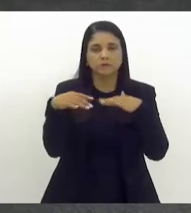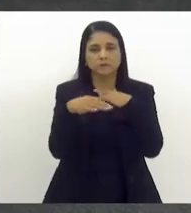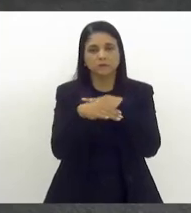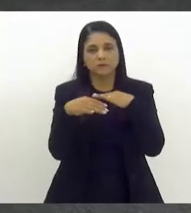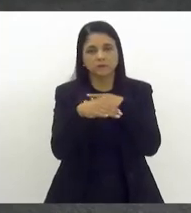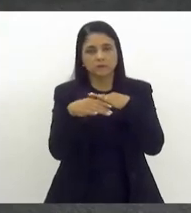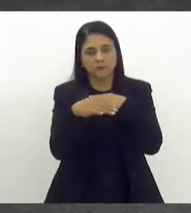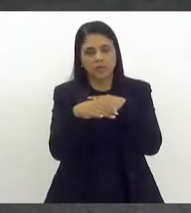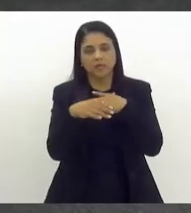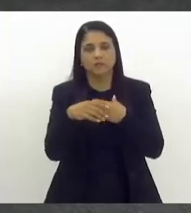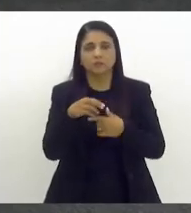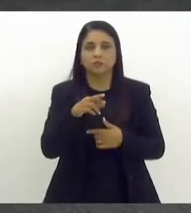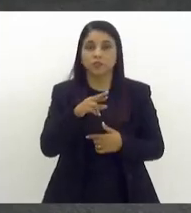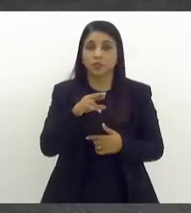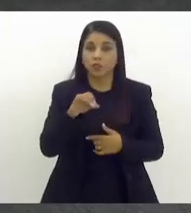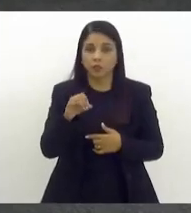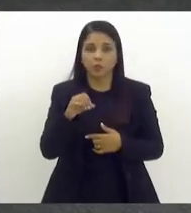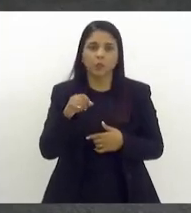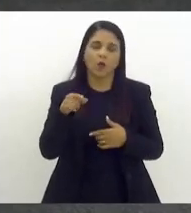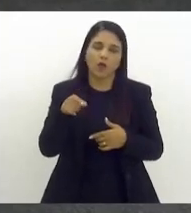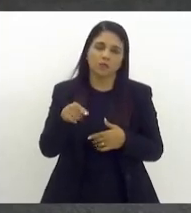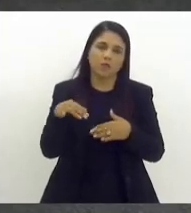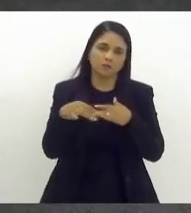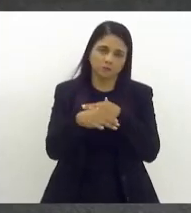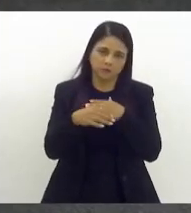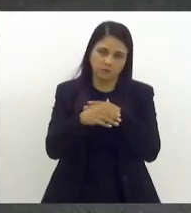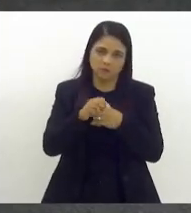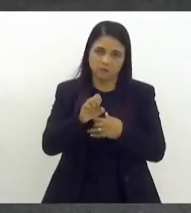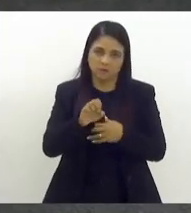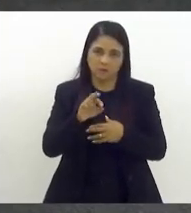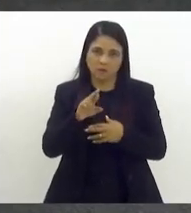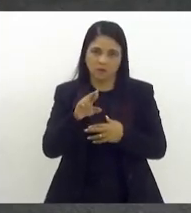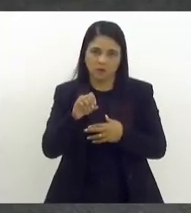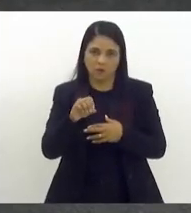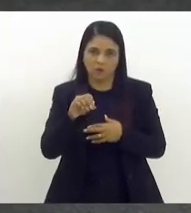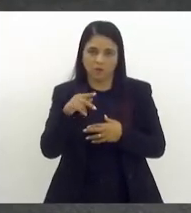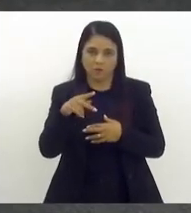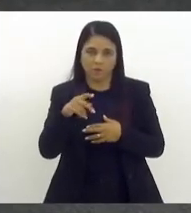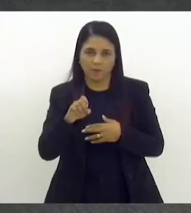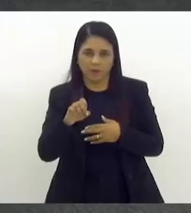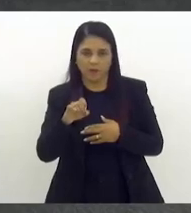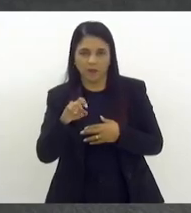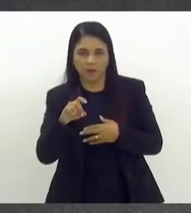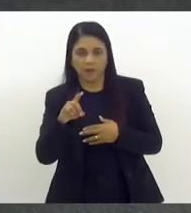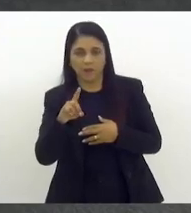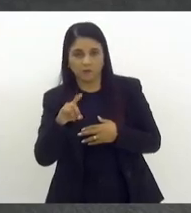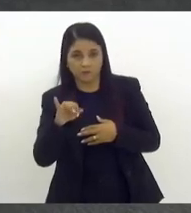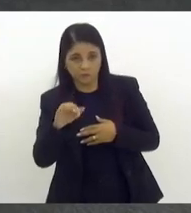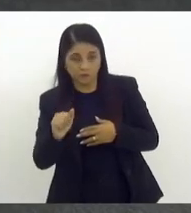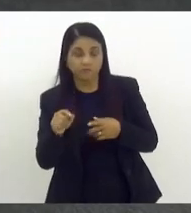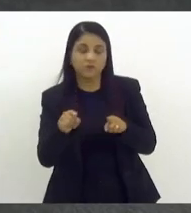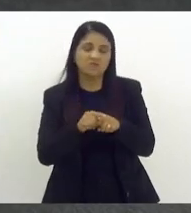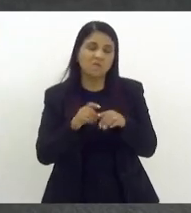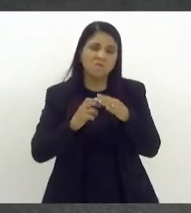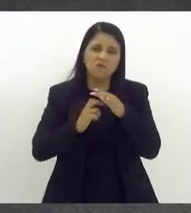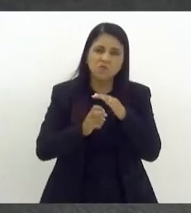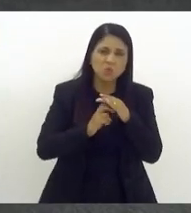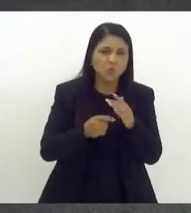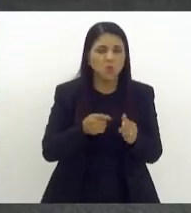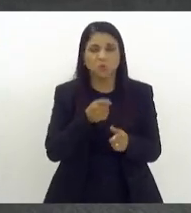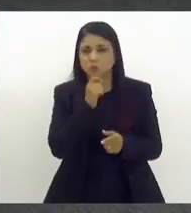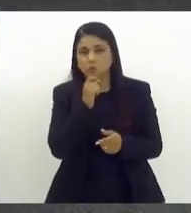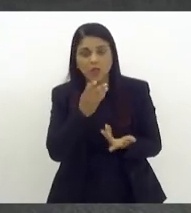Janeiro até lá. E tantas outras, até o metrô mais próximo e tal. Então,